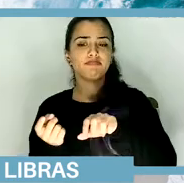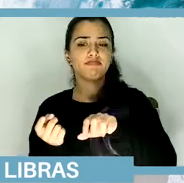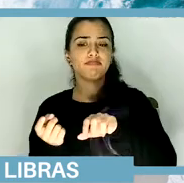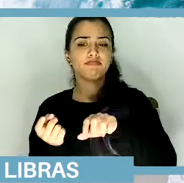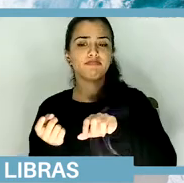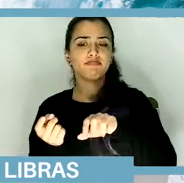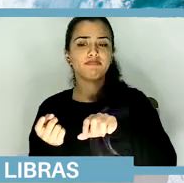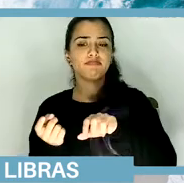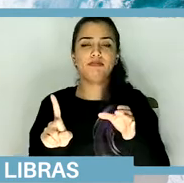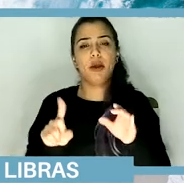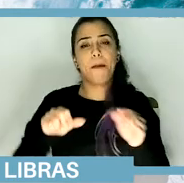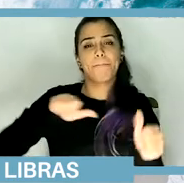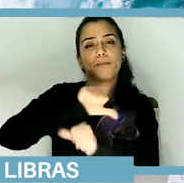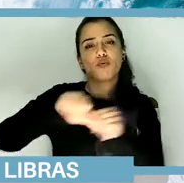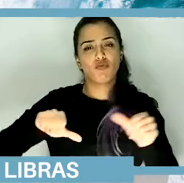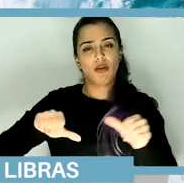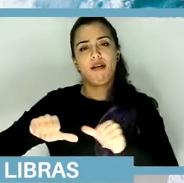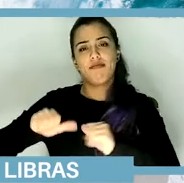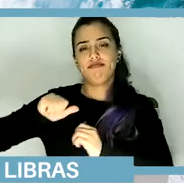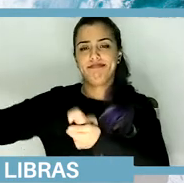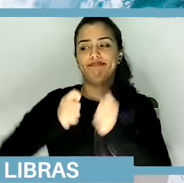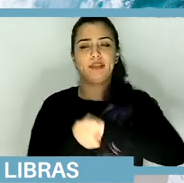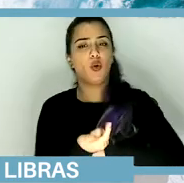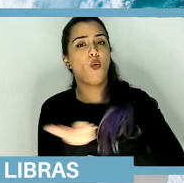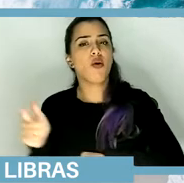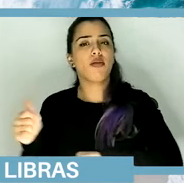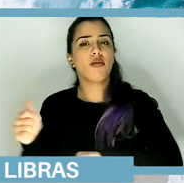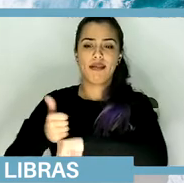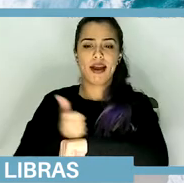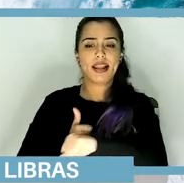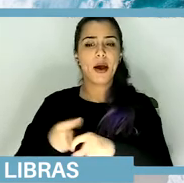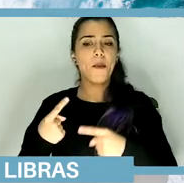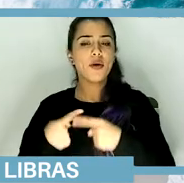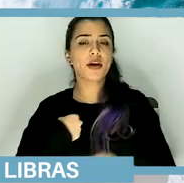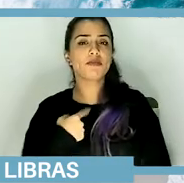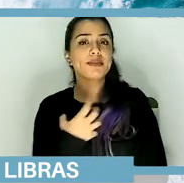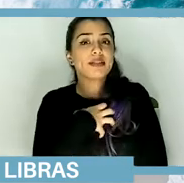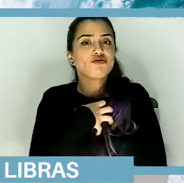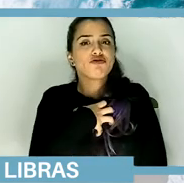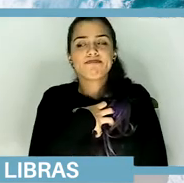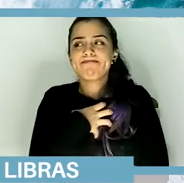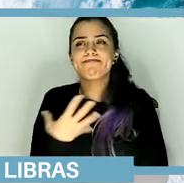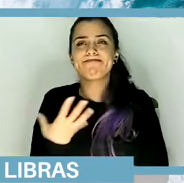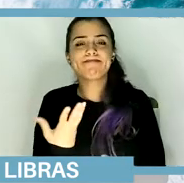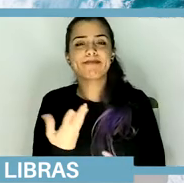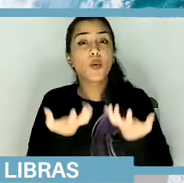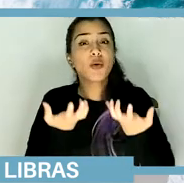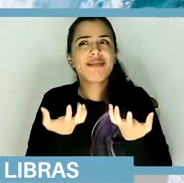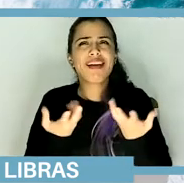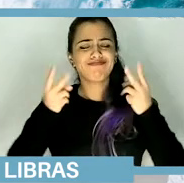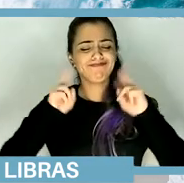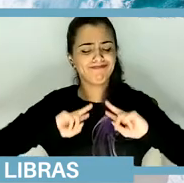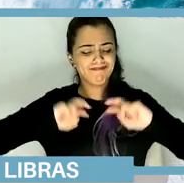ia fazer mais rápido as coisas que iria me sentir mais útil e alinhada